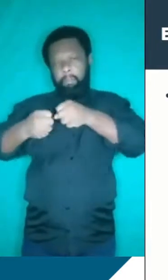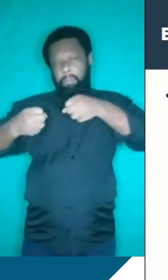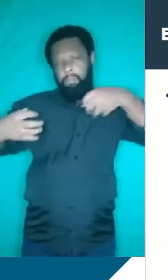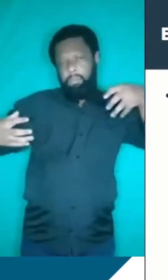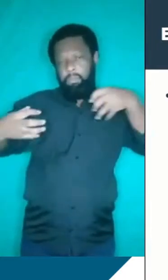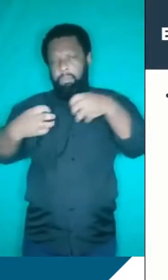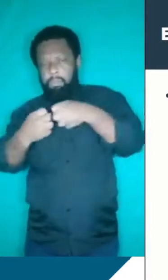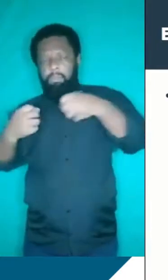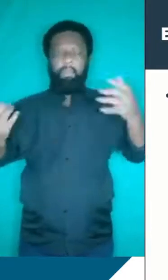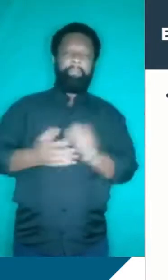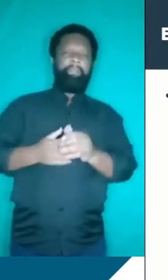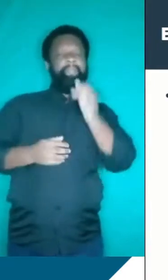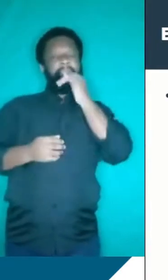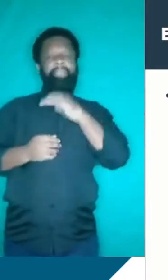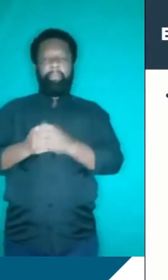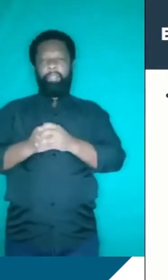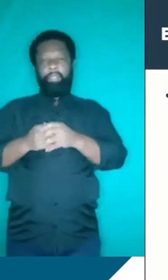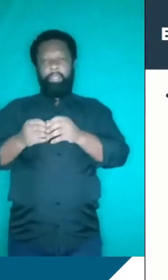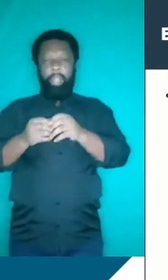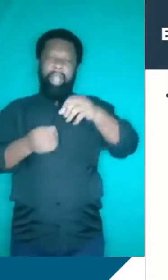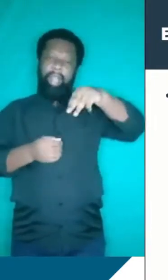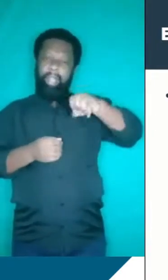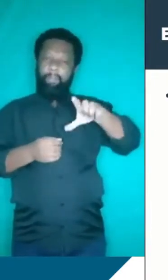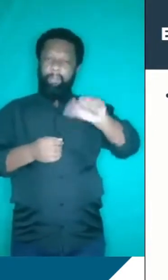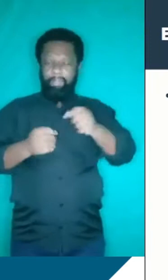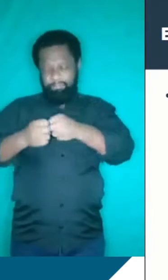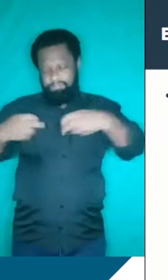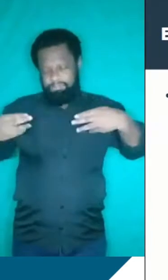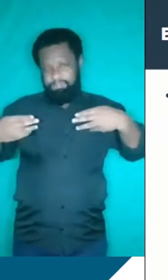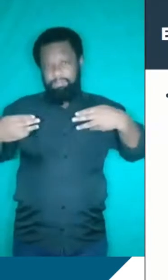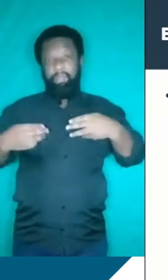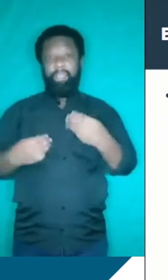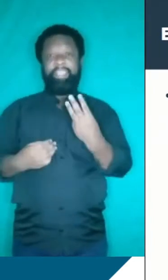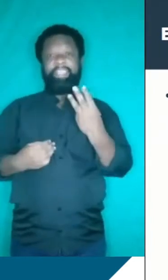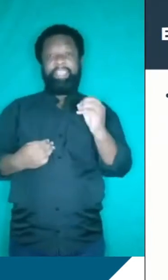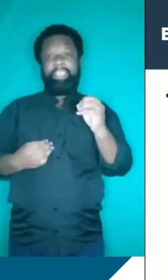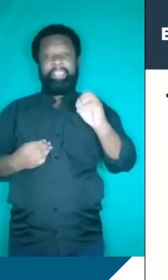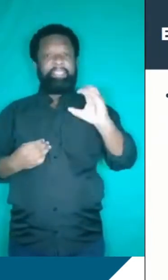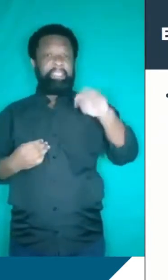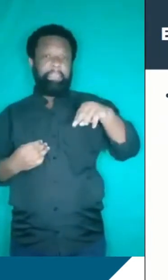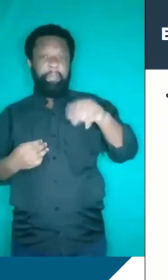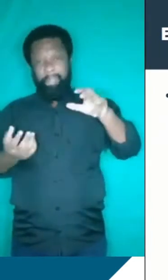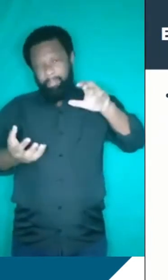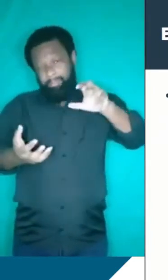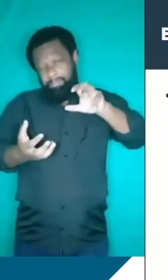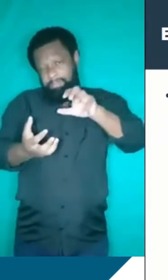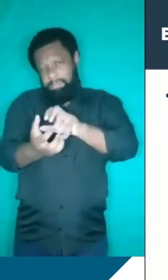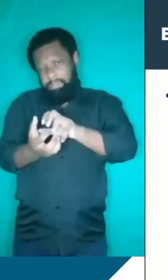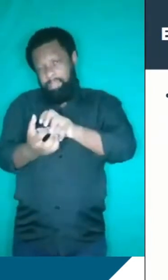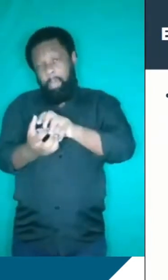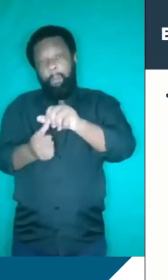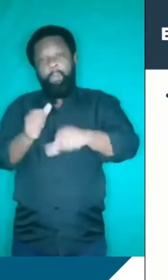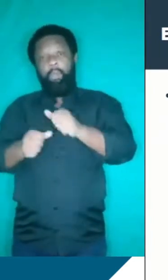bem? Por exemplo, eu tenho uma mola de 30 centímetros. Eu comprimi a mola e a minha mola ficou com 20